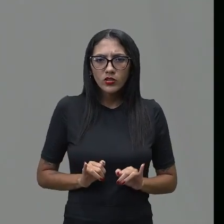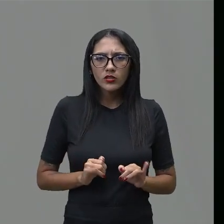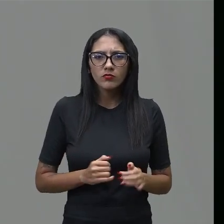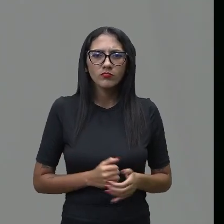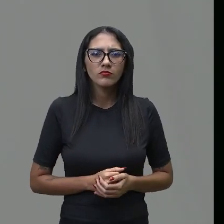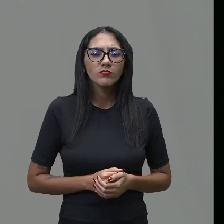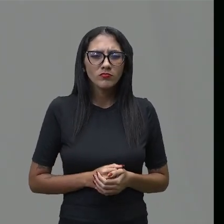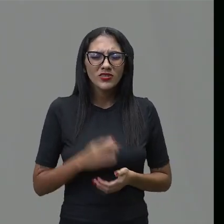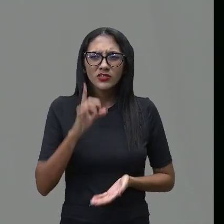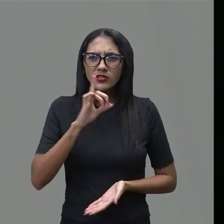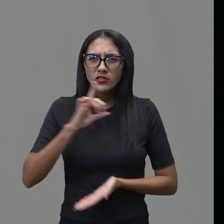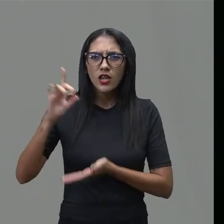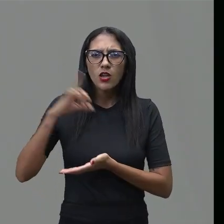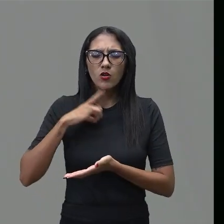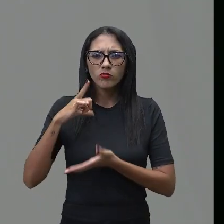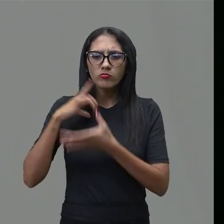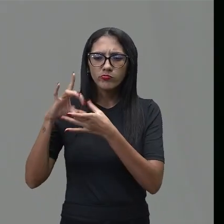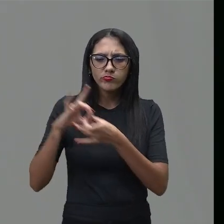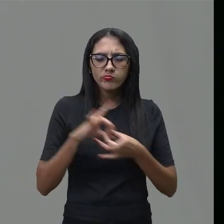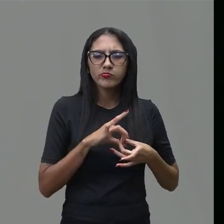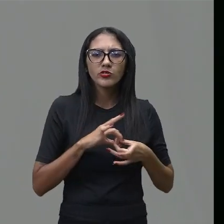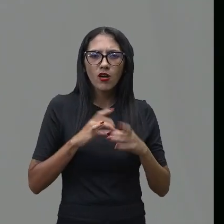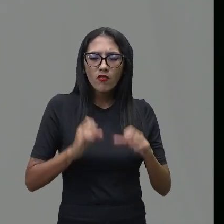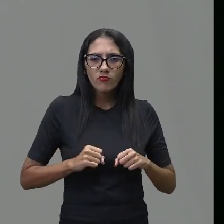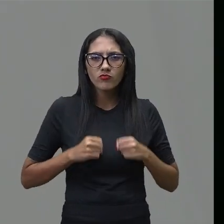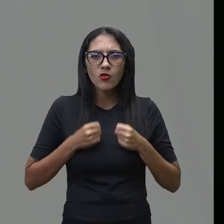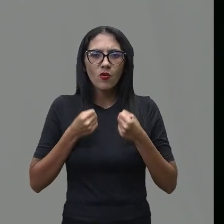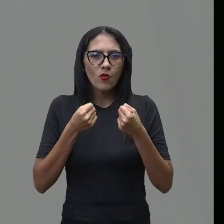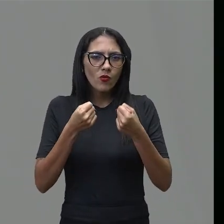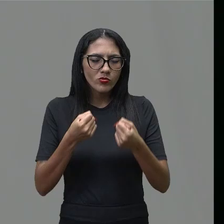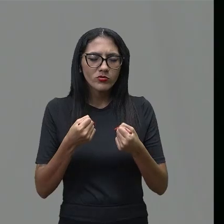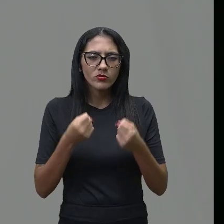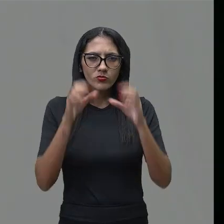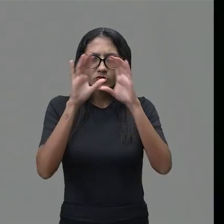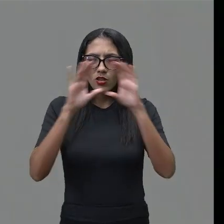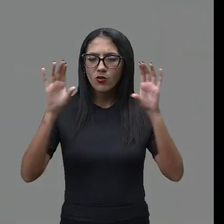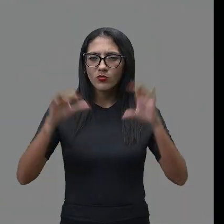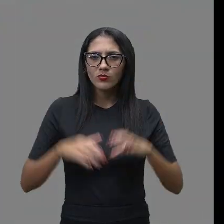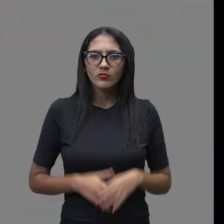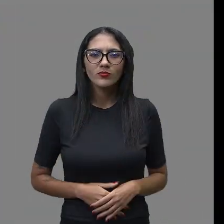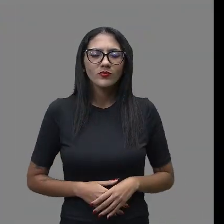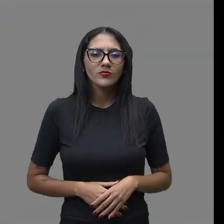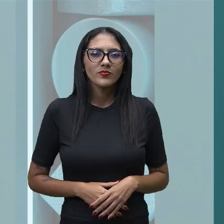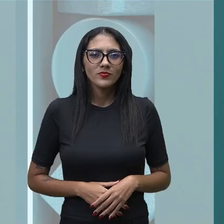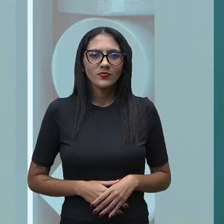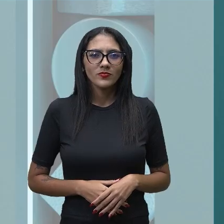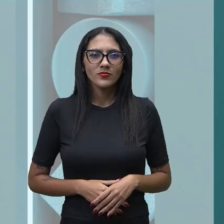abismo deu, mas nele é que espelhou o céu.